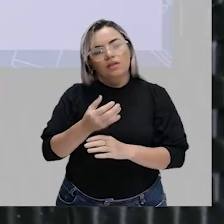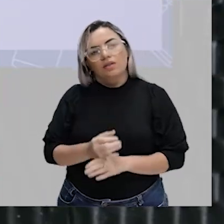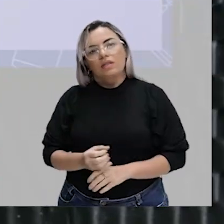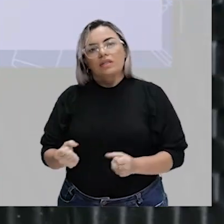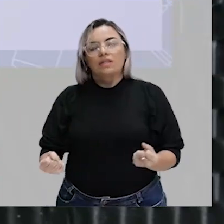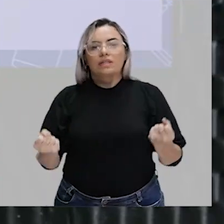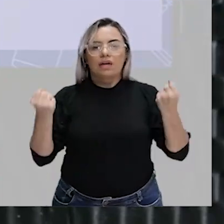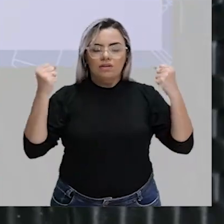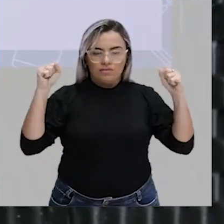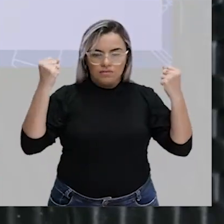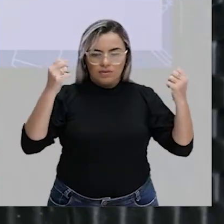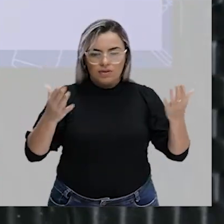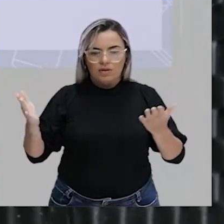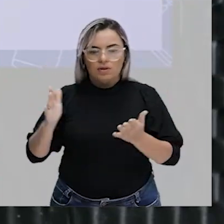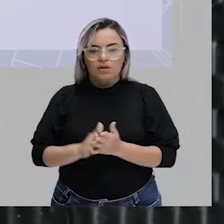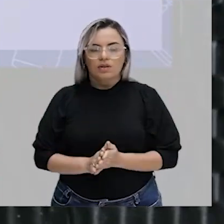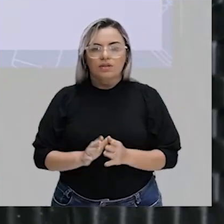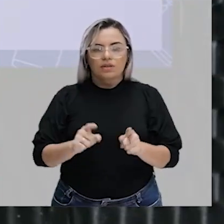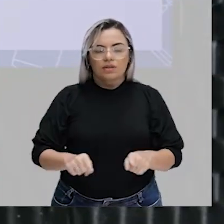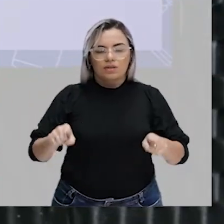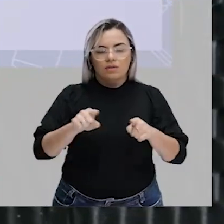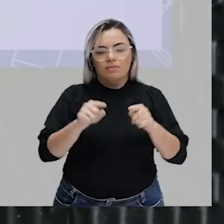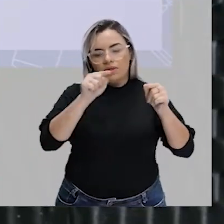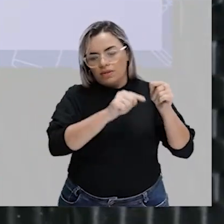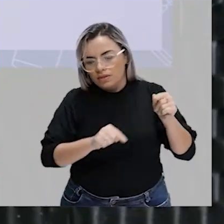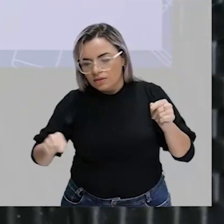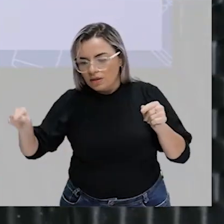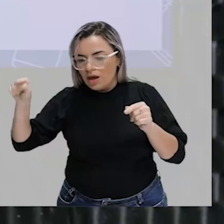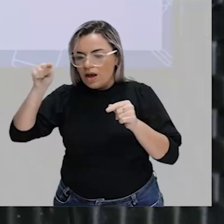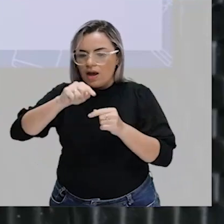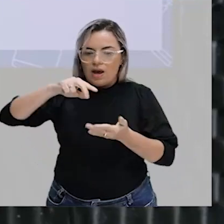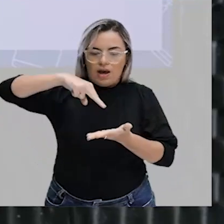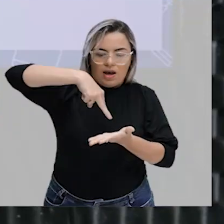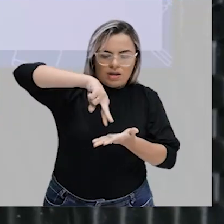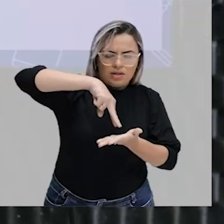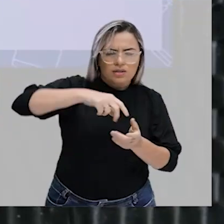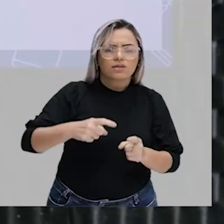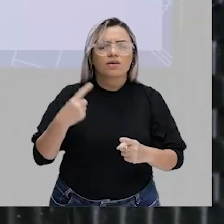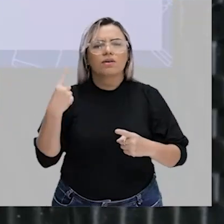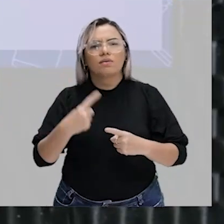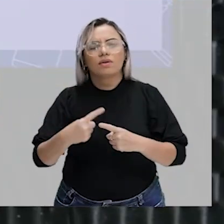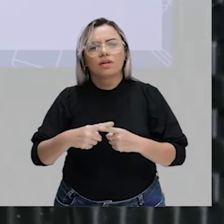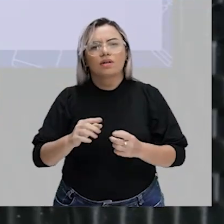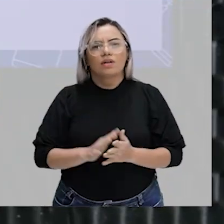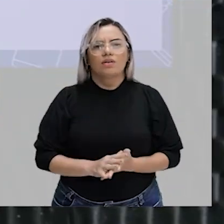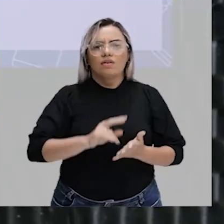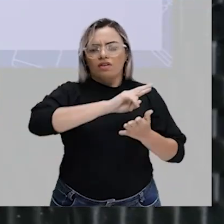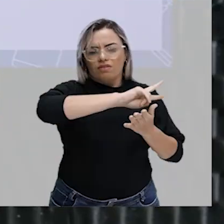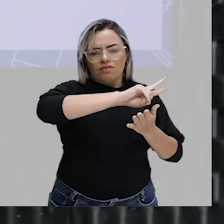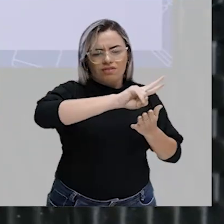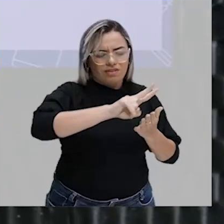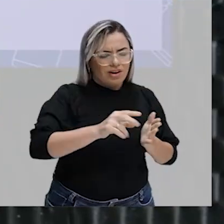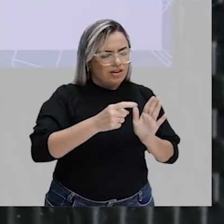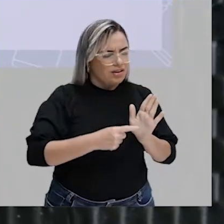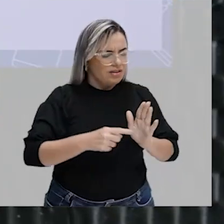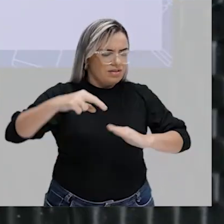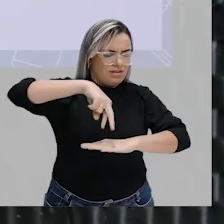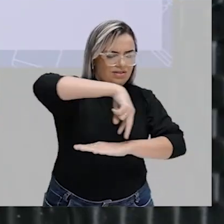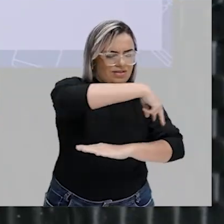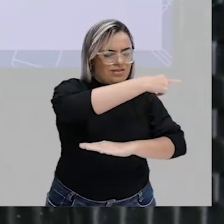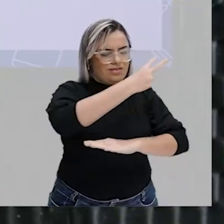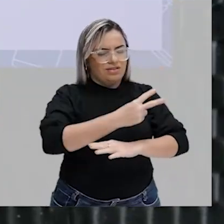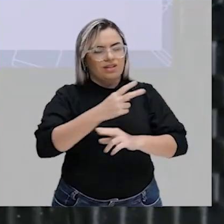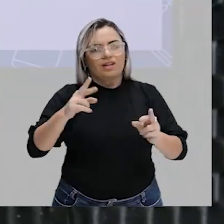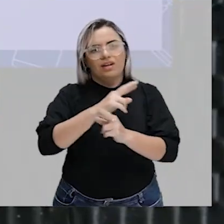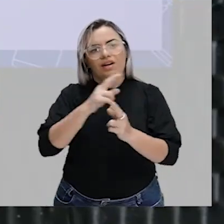eu circulo a dança aqui? Porque muitas das apresentações da ginástica envolvem a dança. E uma